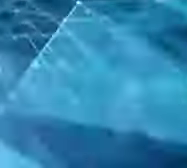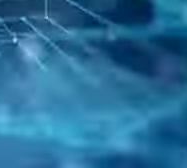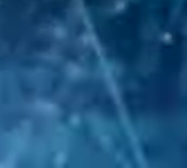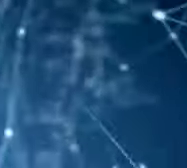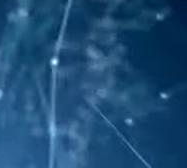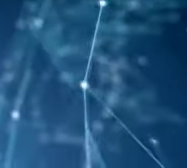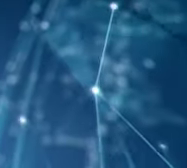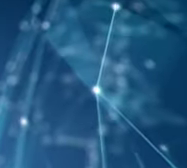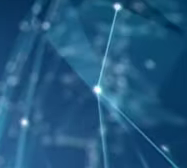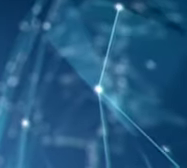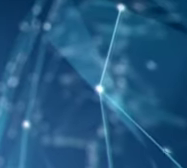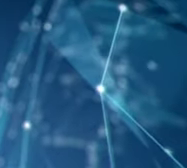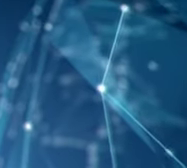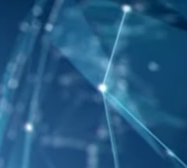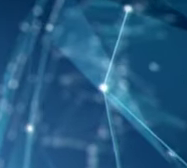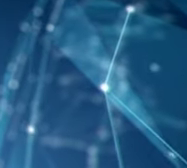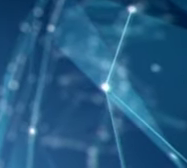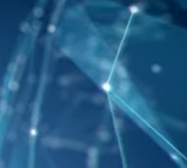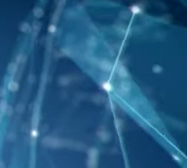E aí